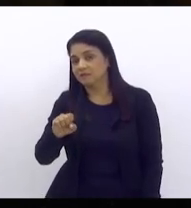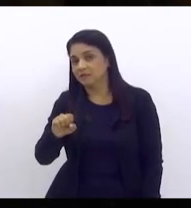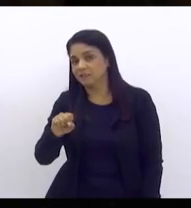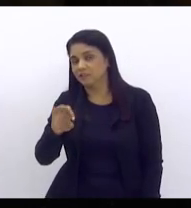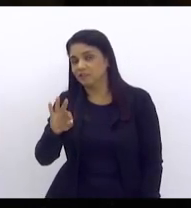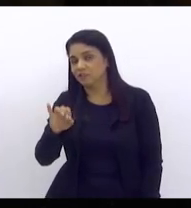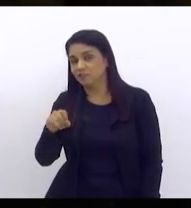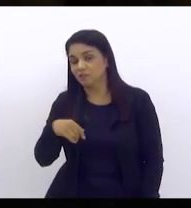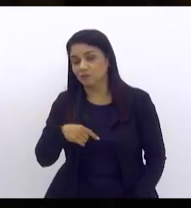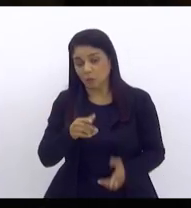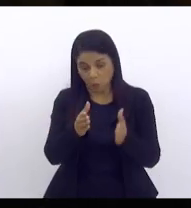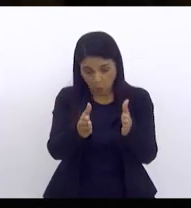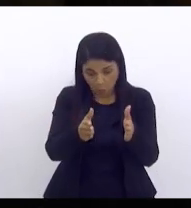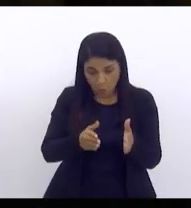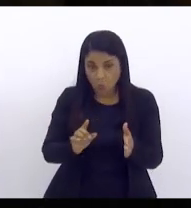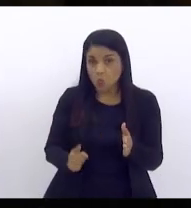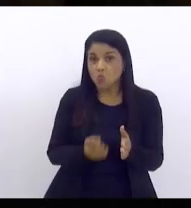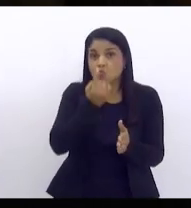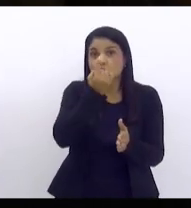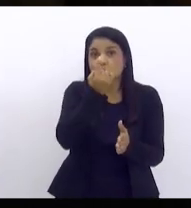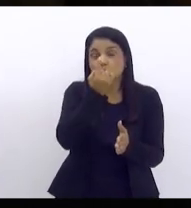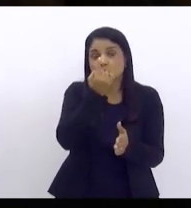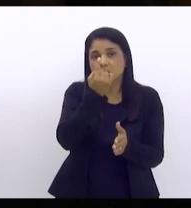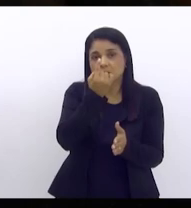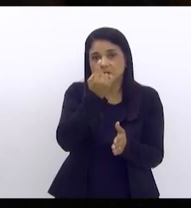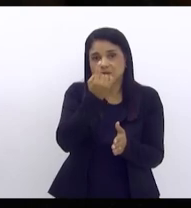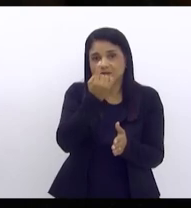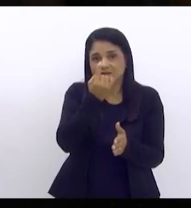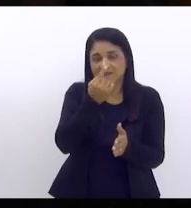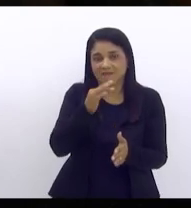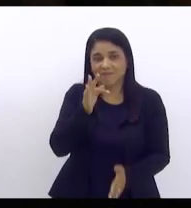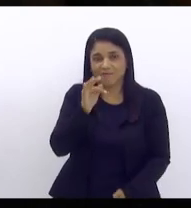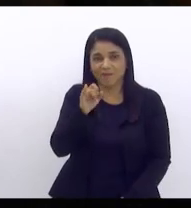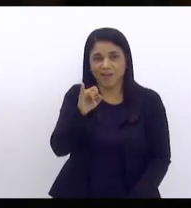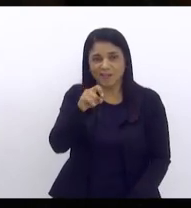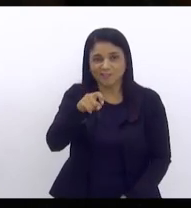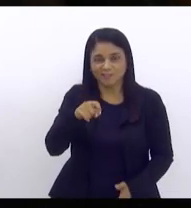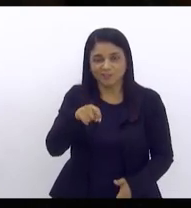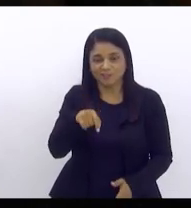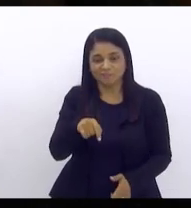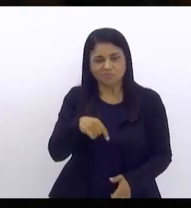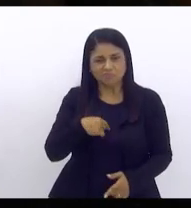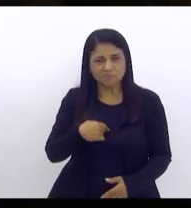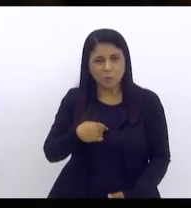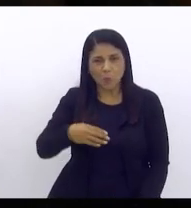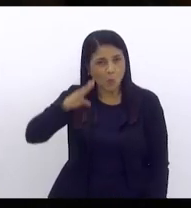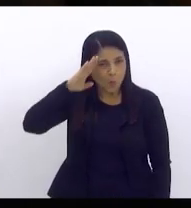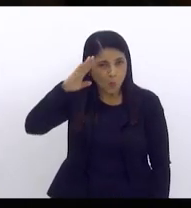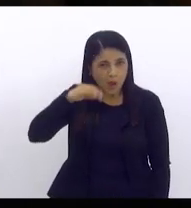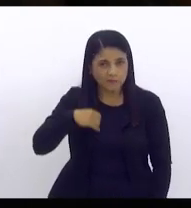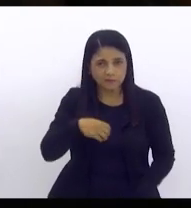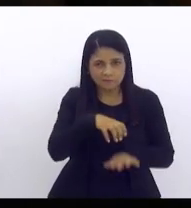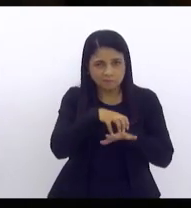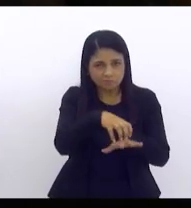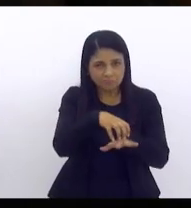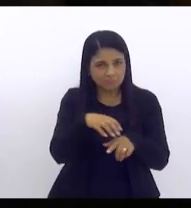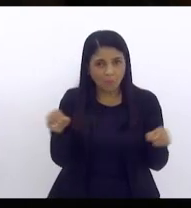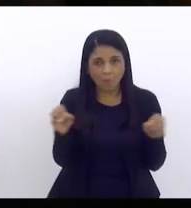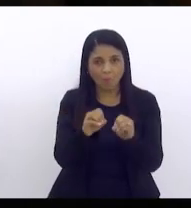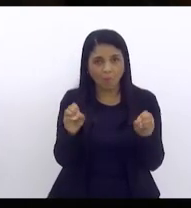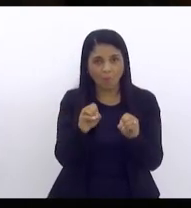faixinha. Isso nenhum guarda de trânsito vê. Por que será? Pelo